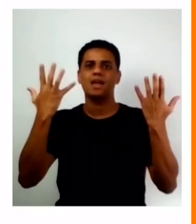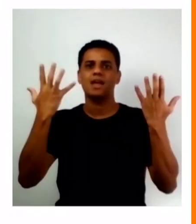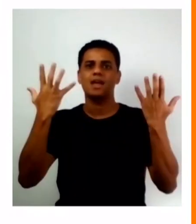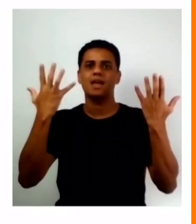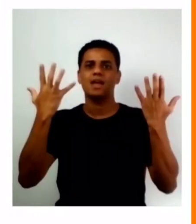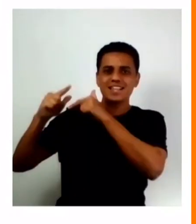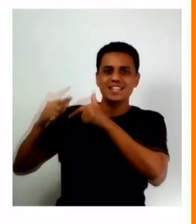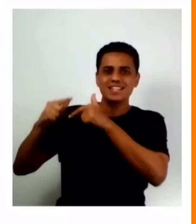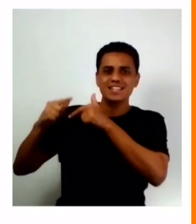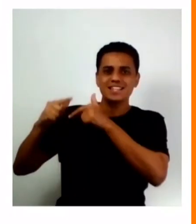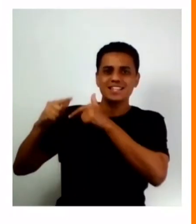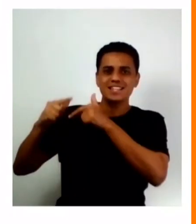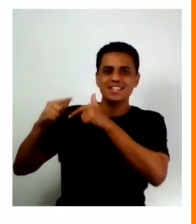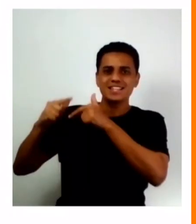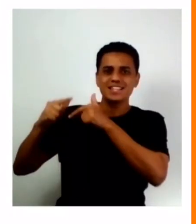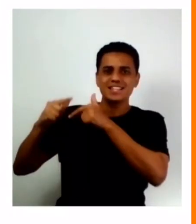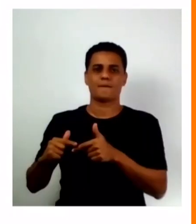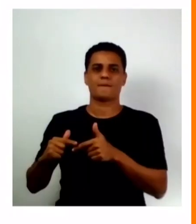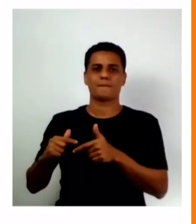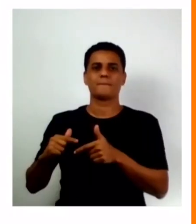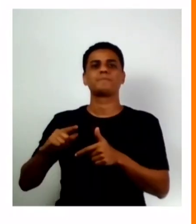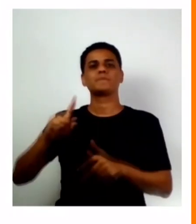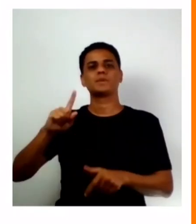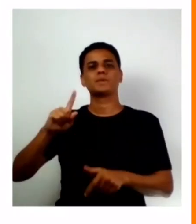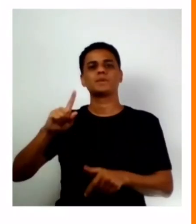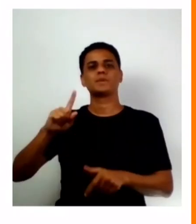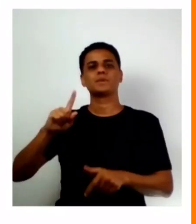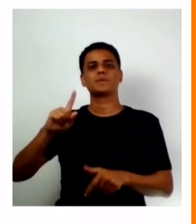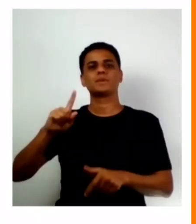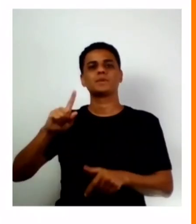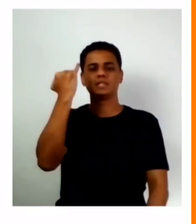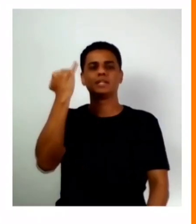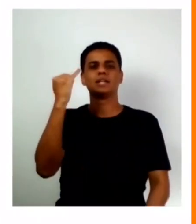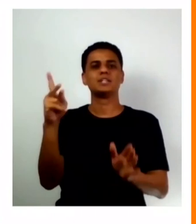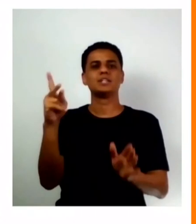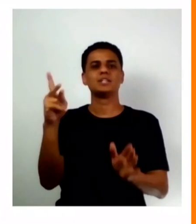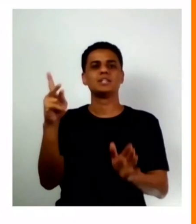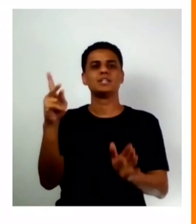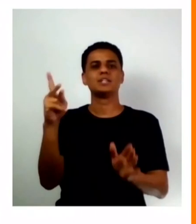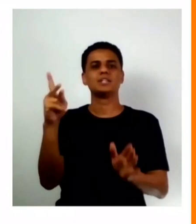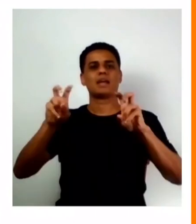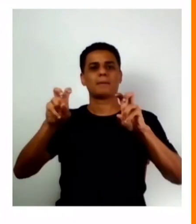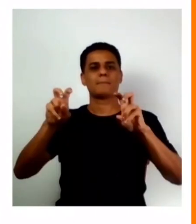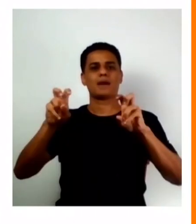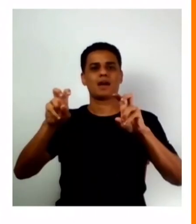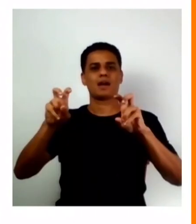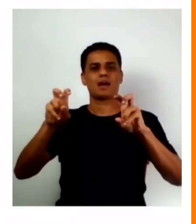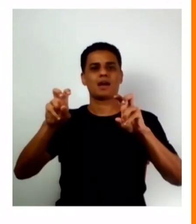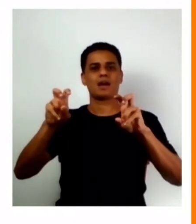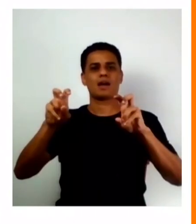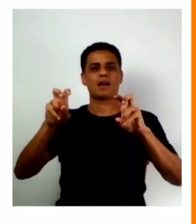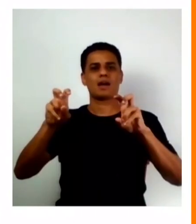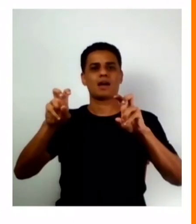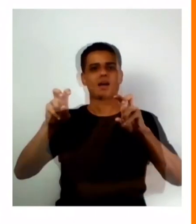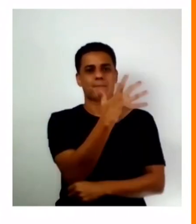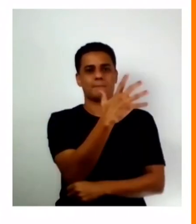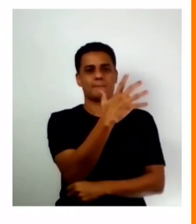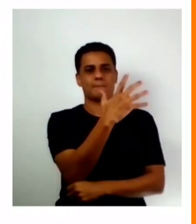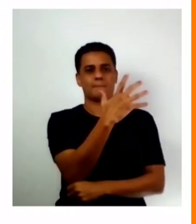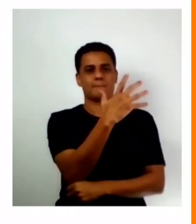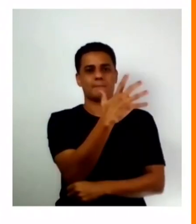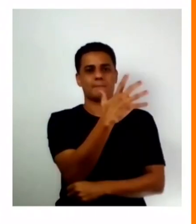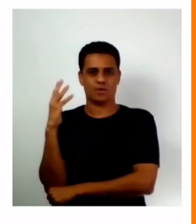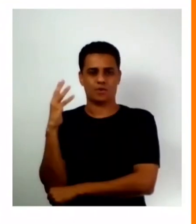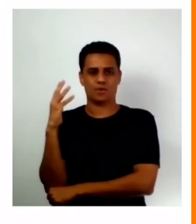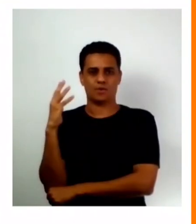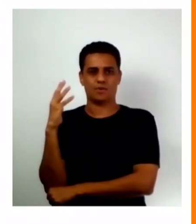tem que ver com temas medioambientais, não? É a dizer, com fiestas que se fazem em épocas de